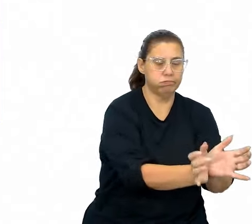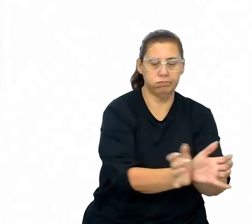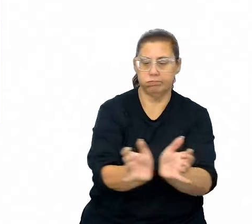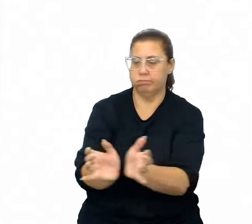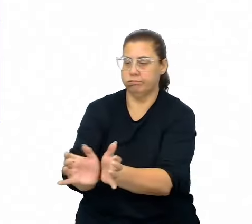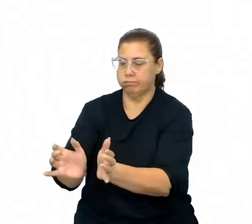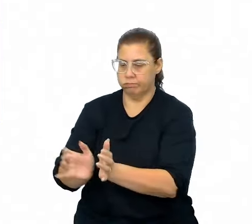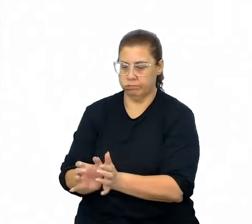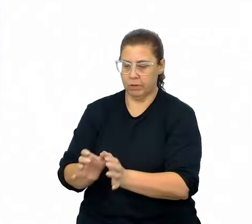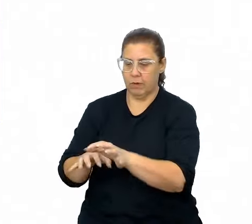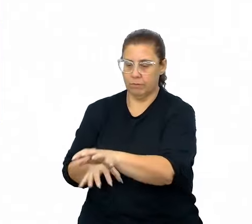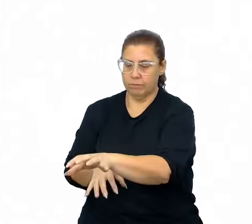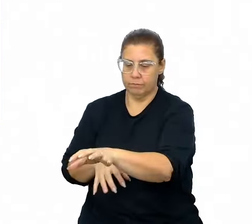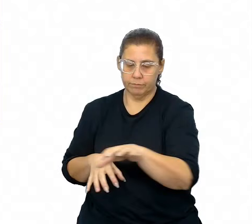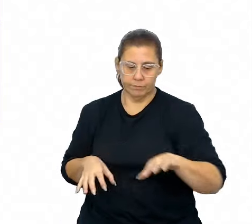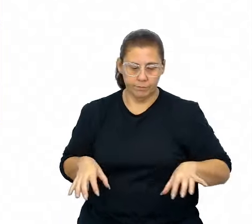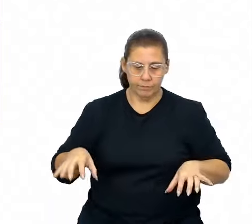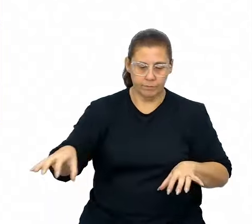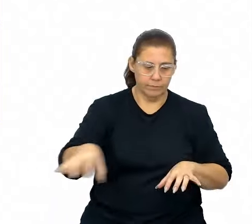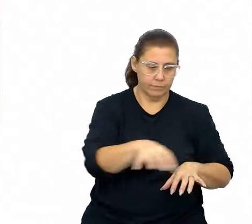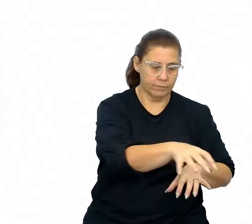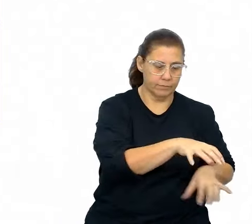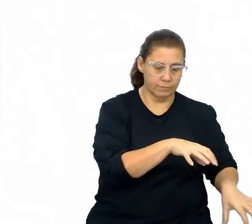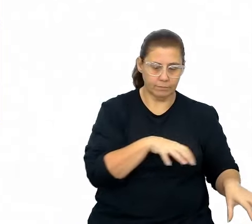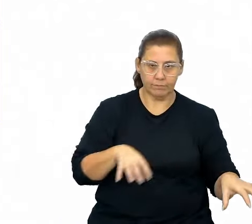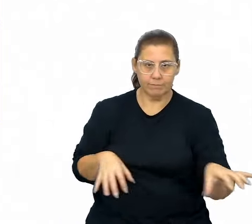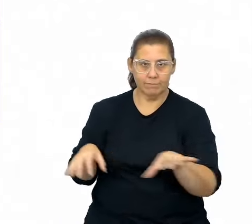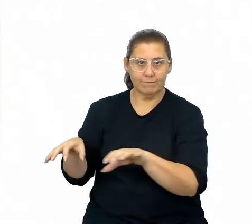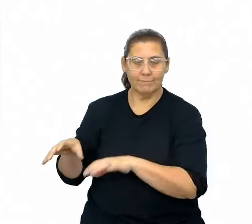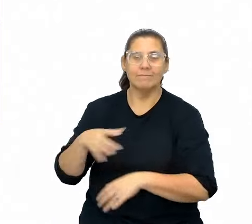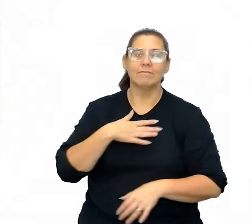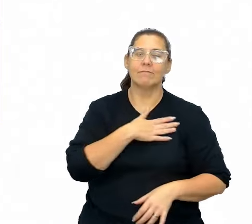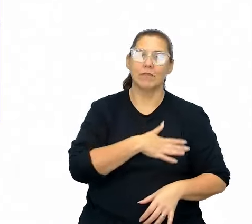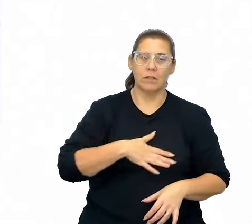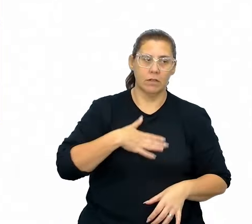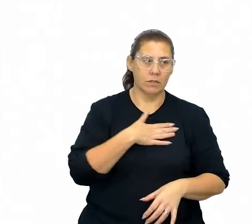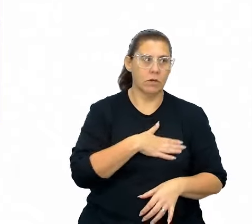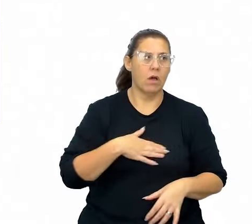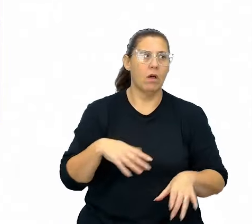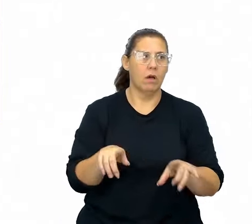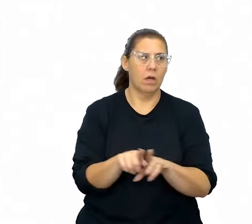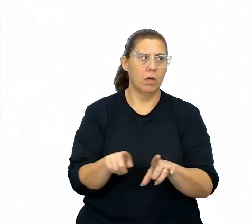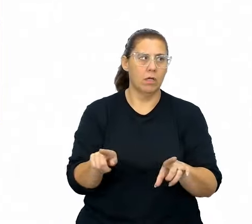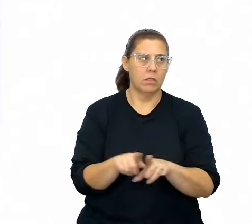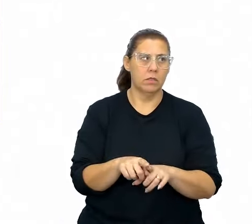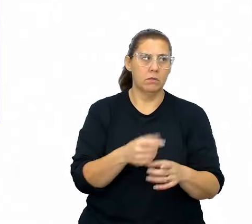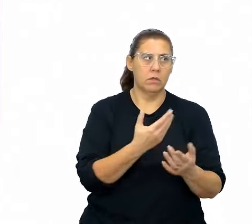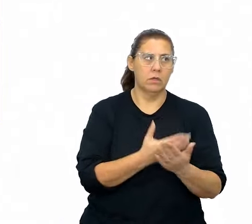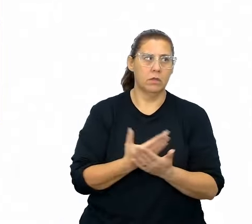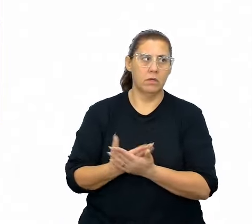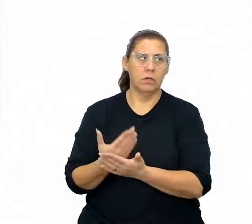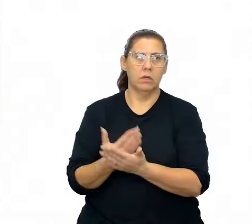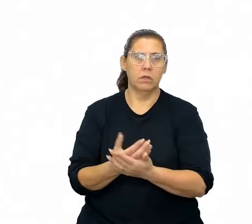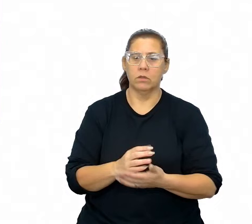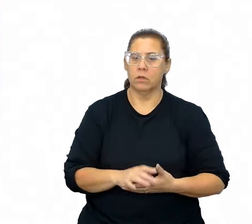realização dessas pesquisas, e eles gostam muito, né, da rotação por estações.